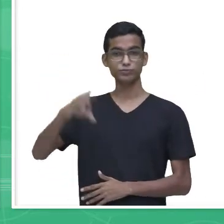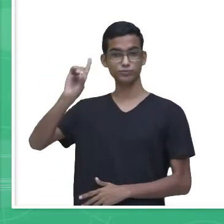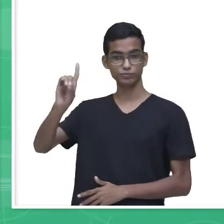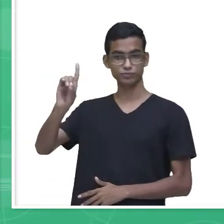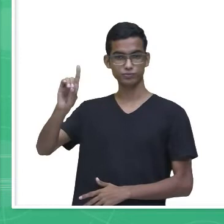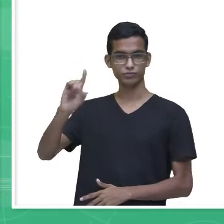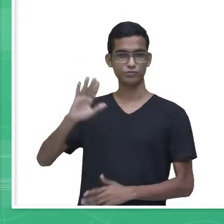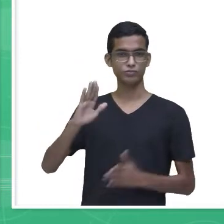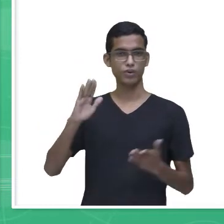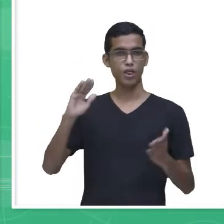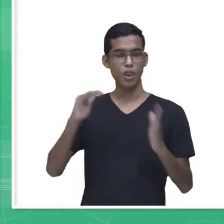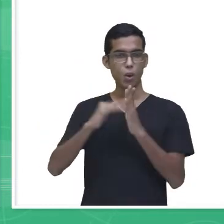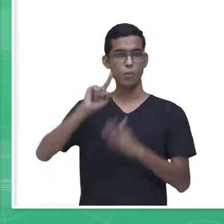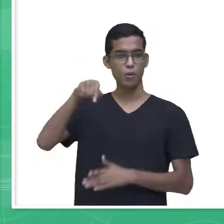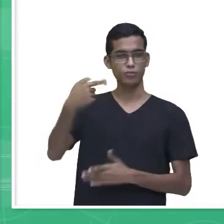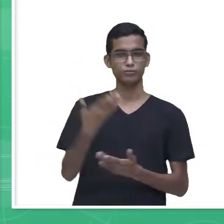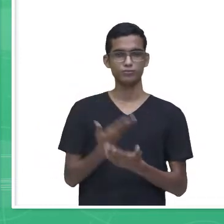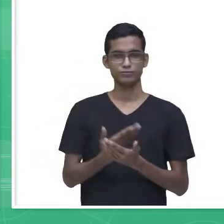até um próximo momento.